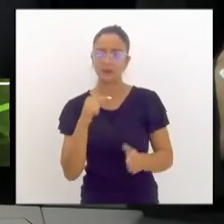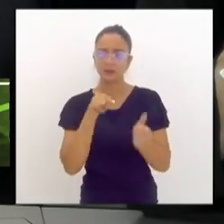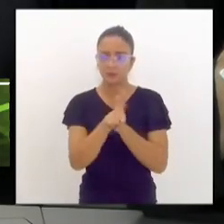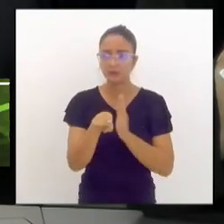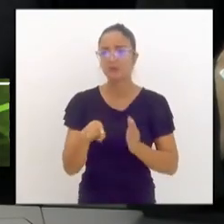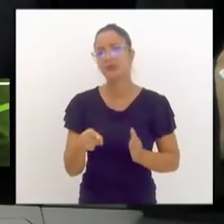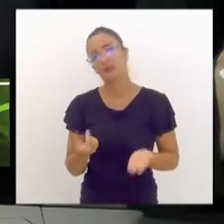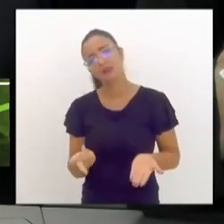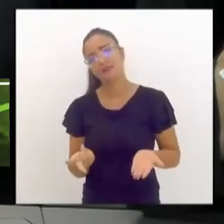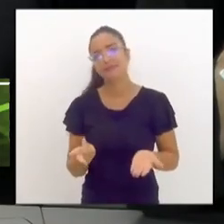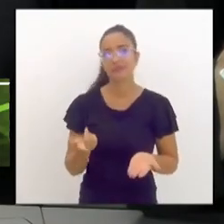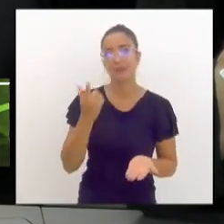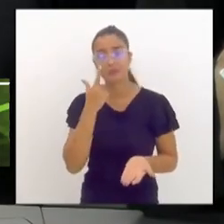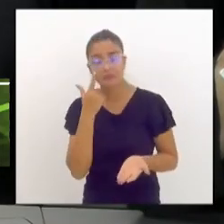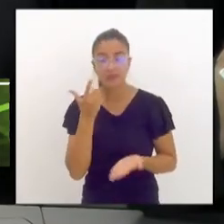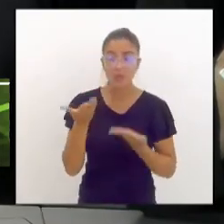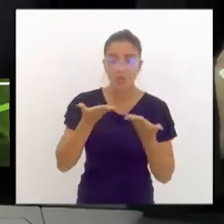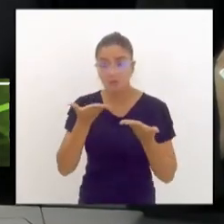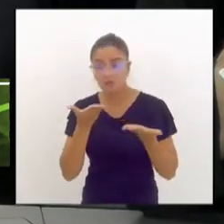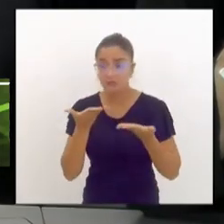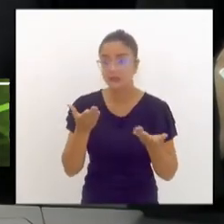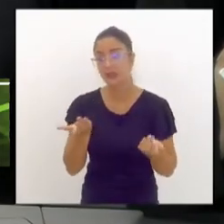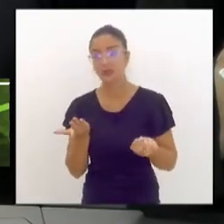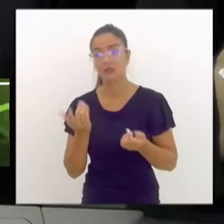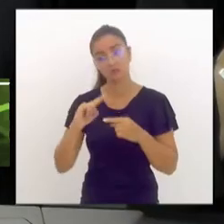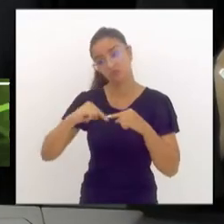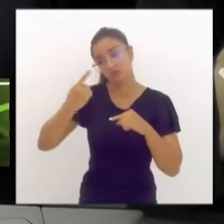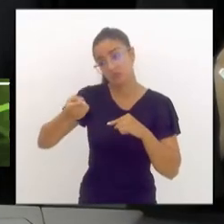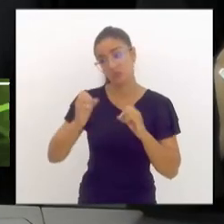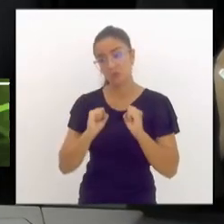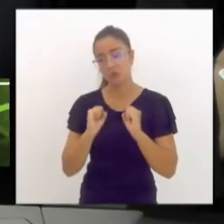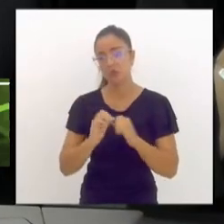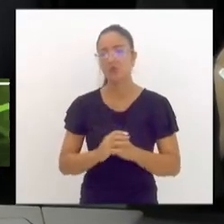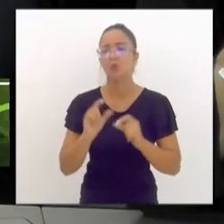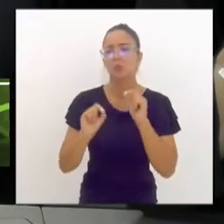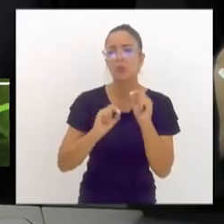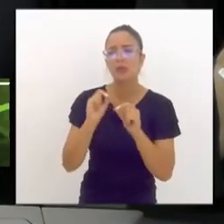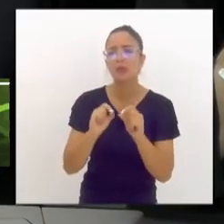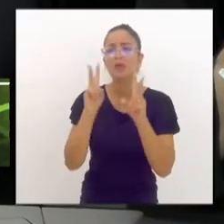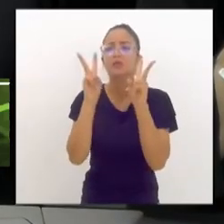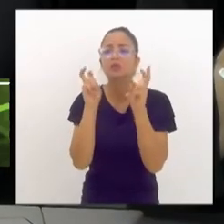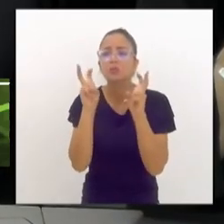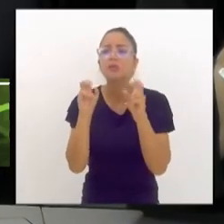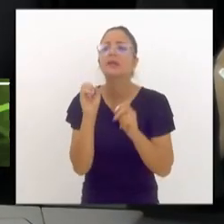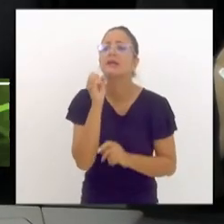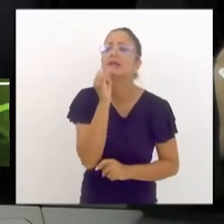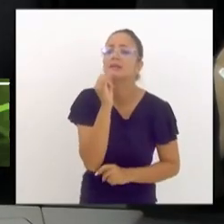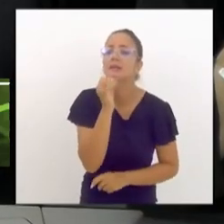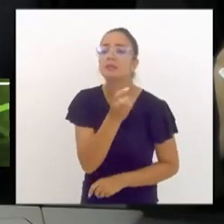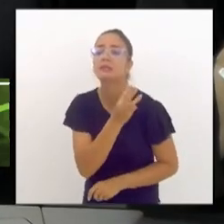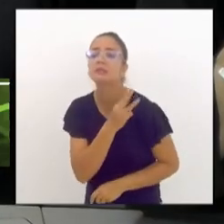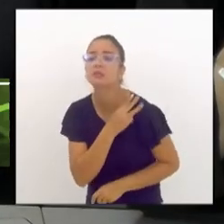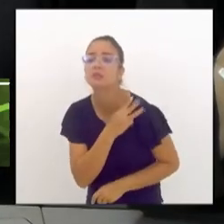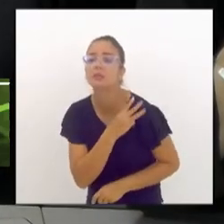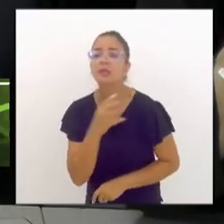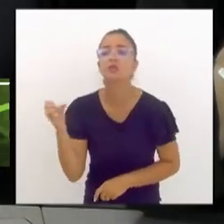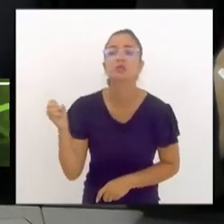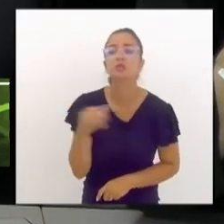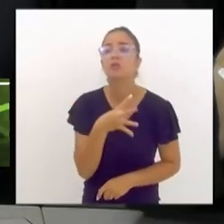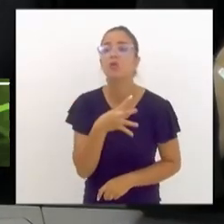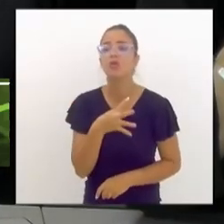perguntar, e talvez para a gente fomentar depois um debate, uma conversa posterior, sobre a questão do novo ensino médio, como é que o Conselho está